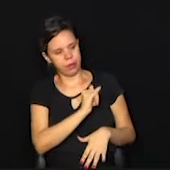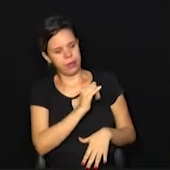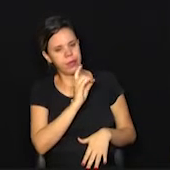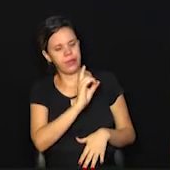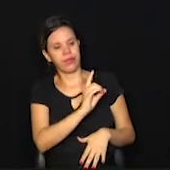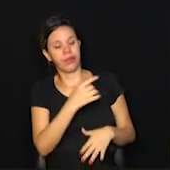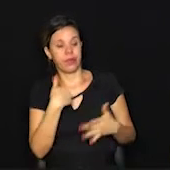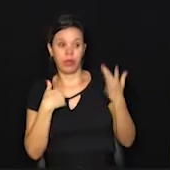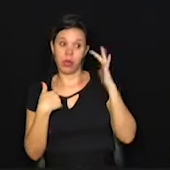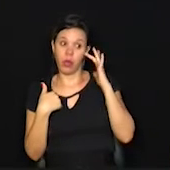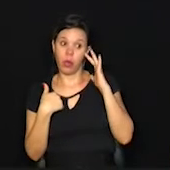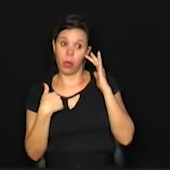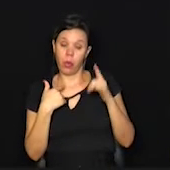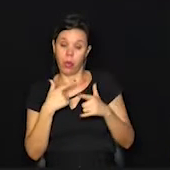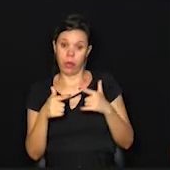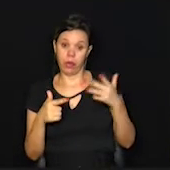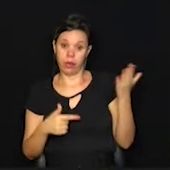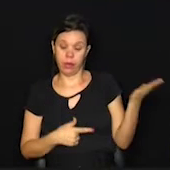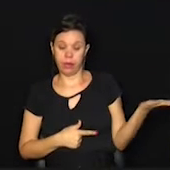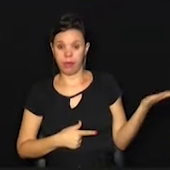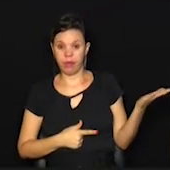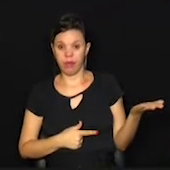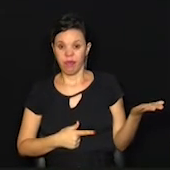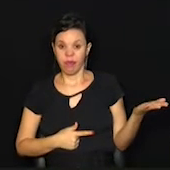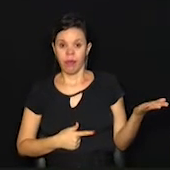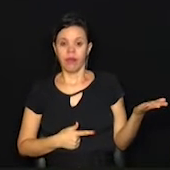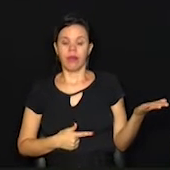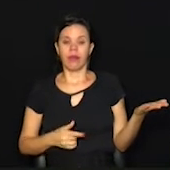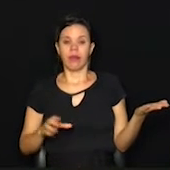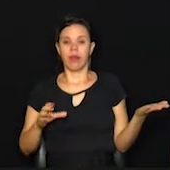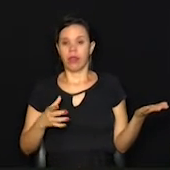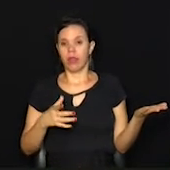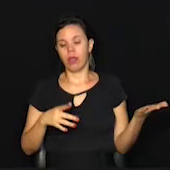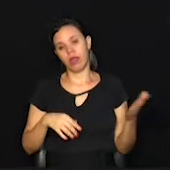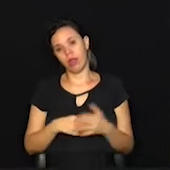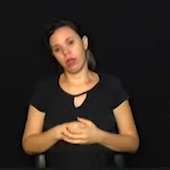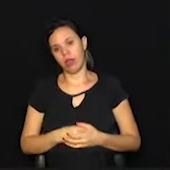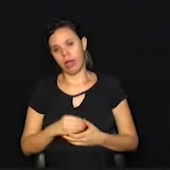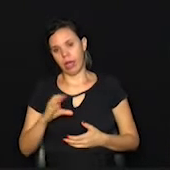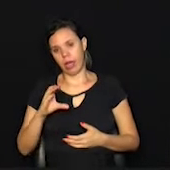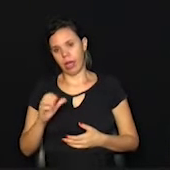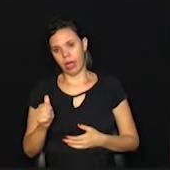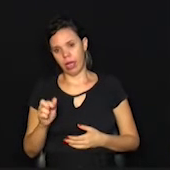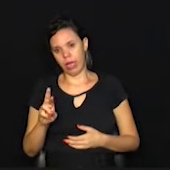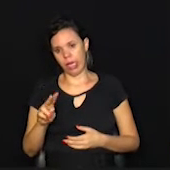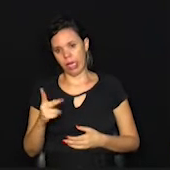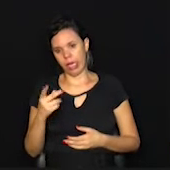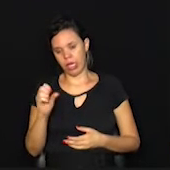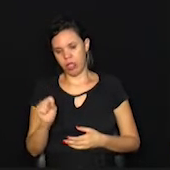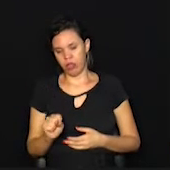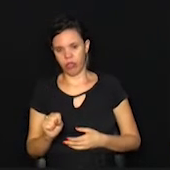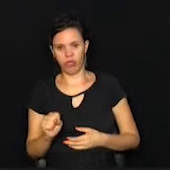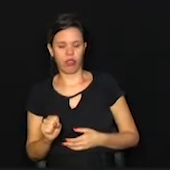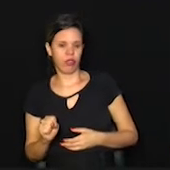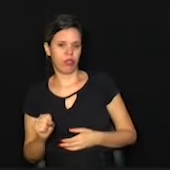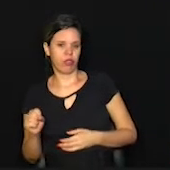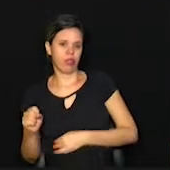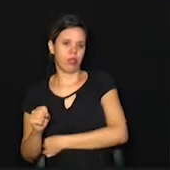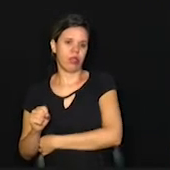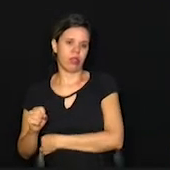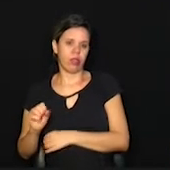eu acho que aconteceu alguma coisa com o Carlinhos que era o seu carros que era uma pessoa que morava na moto a moto que lá para mim